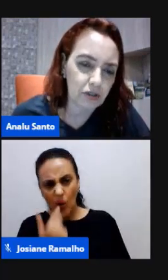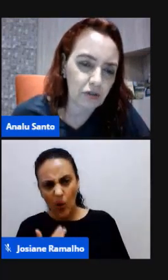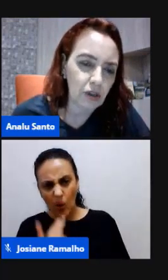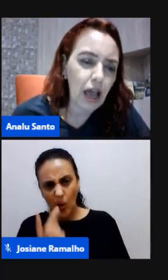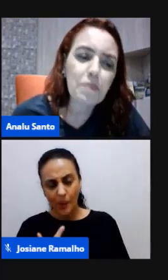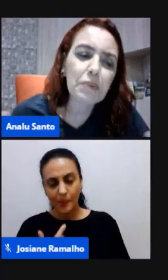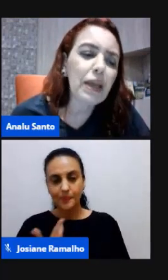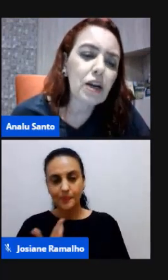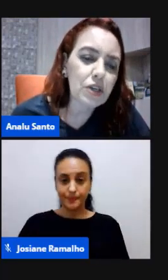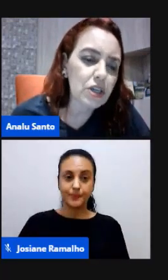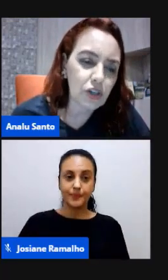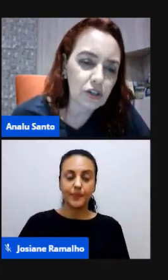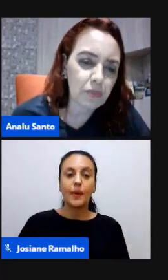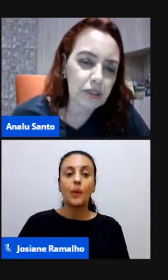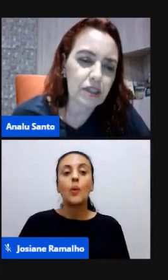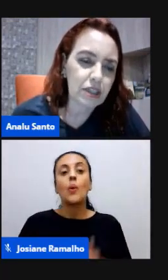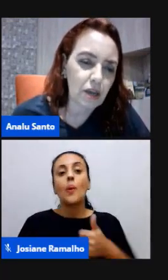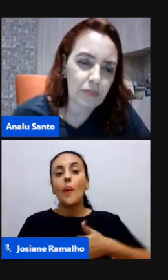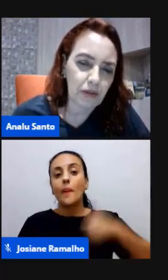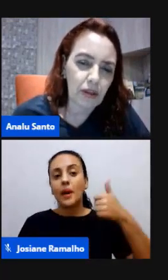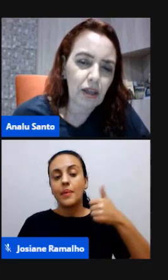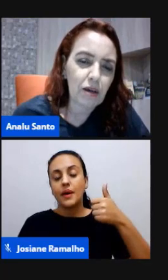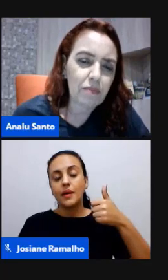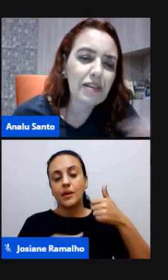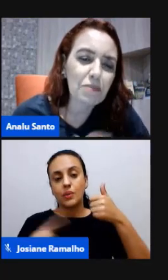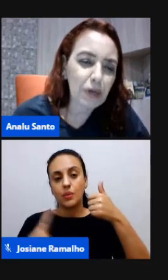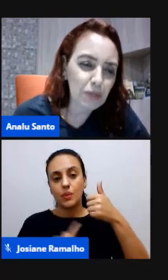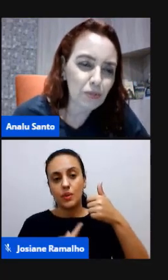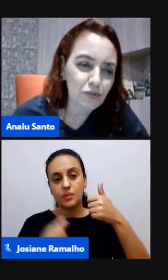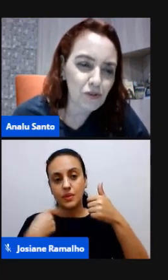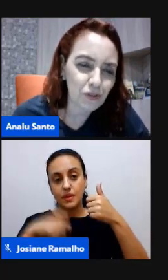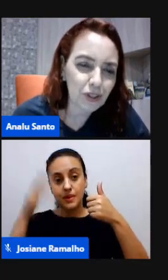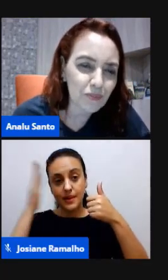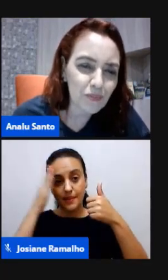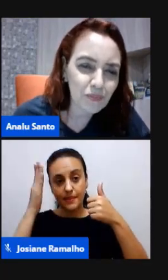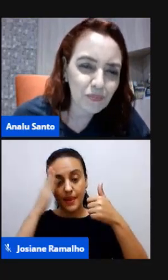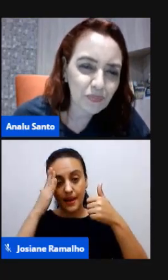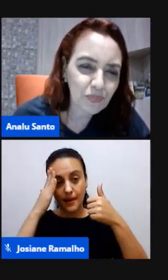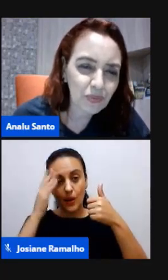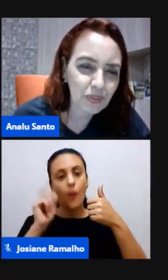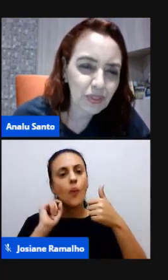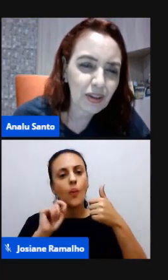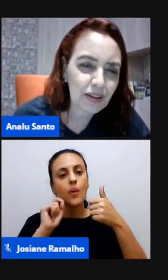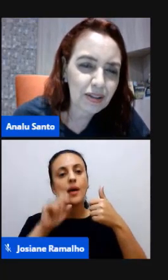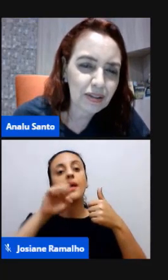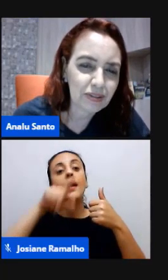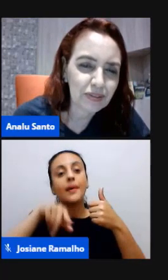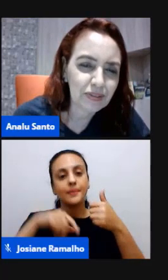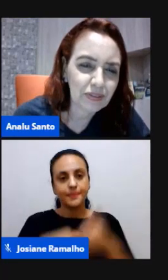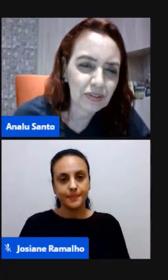faz isso? A primeira coisa que a gente precisa saber. Passa para mim, por favor.